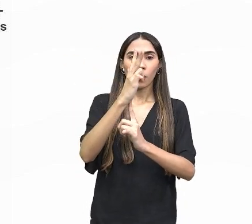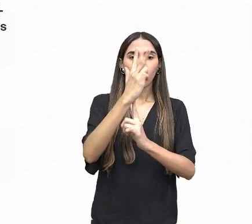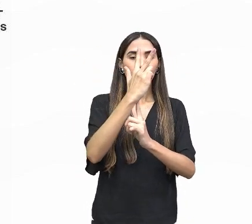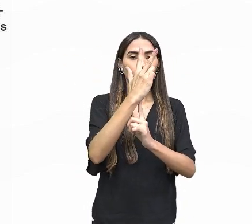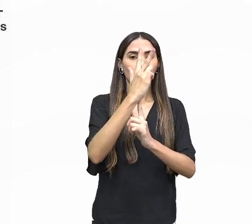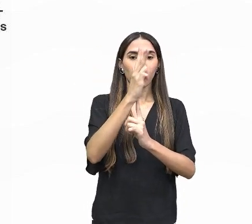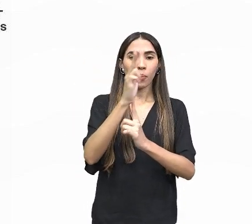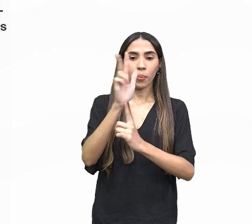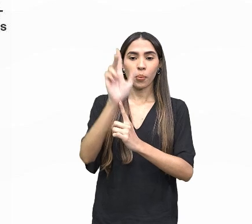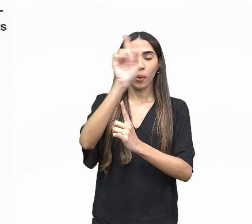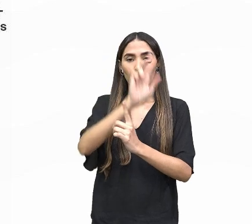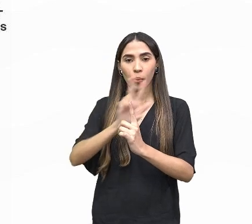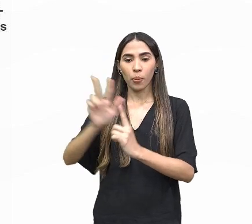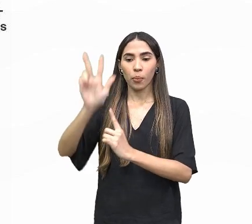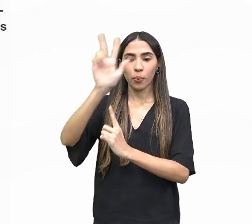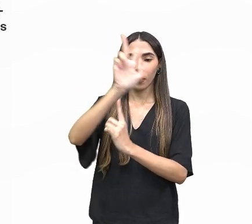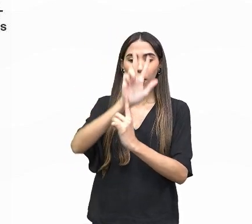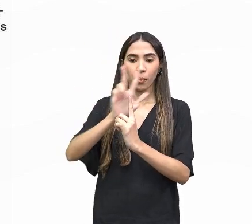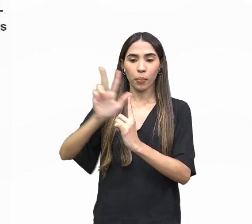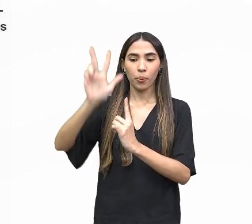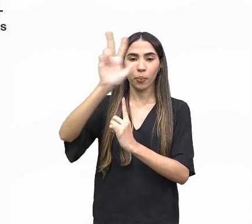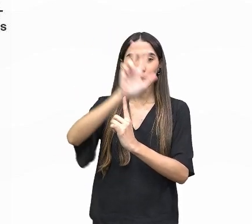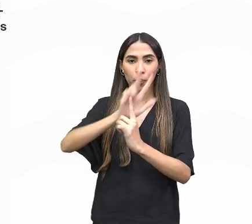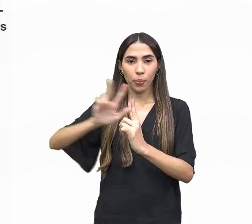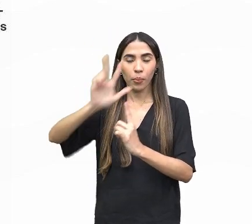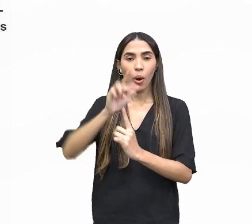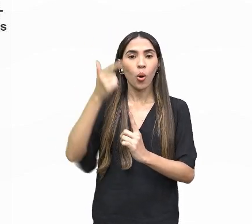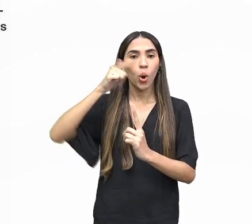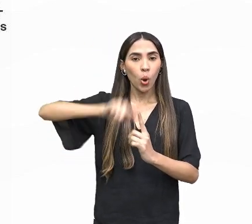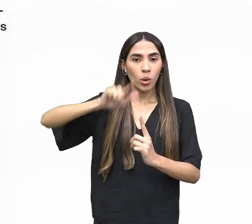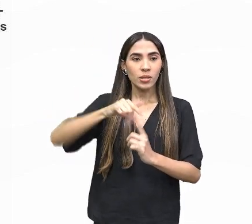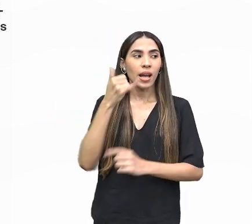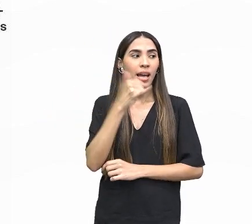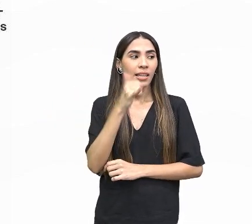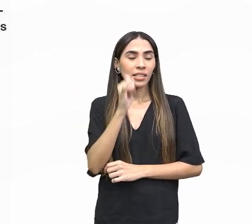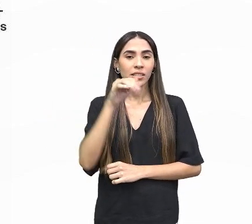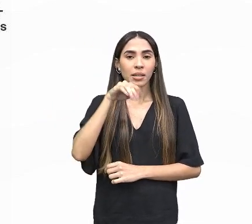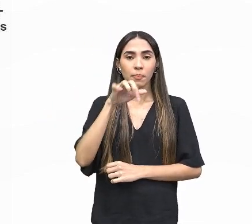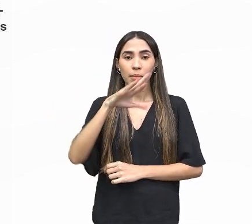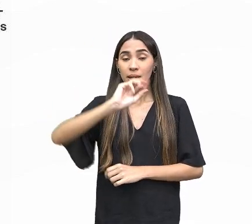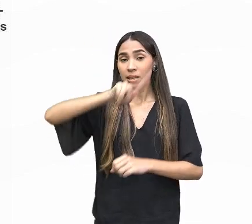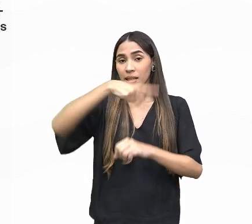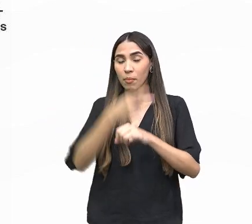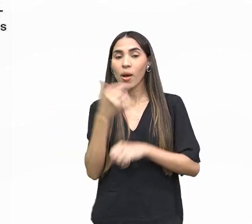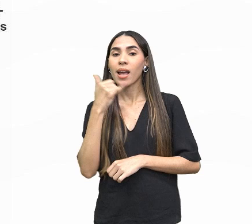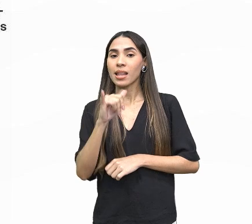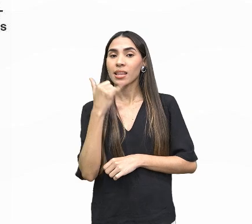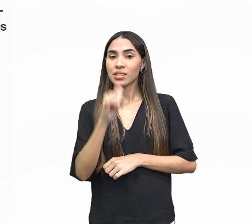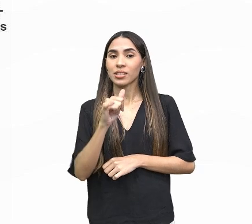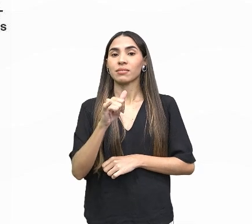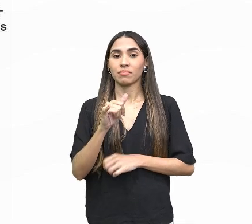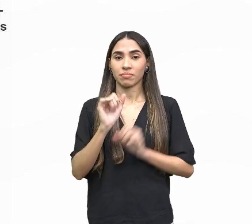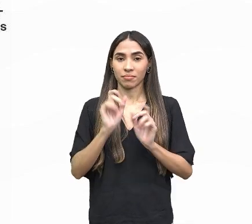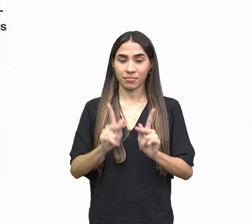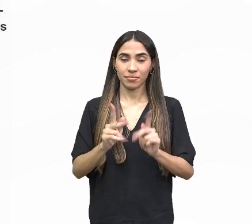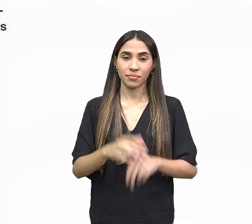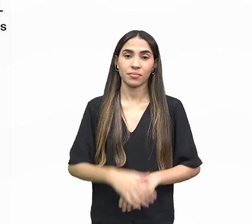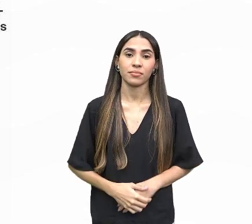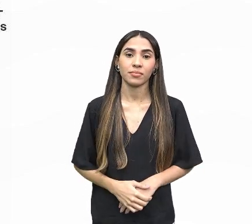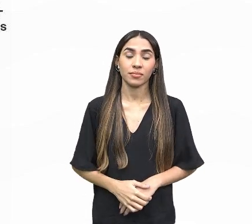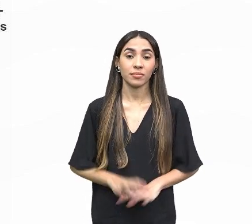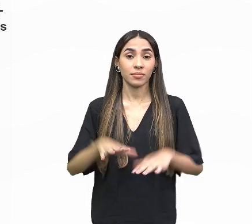aerogeradores girem e produzam energia mecânica para posteriormente ser convertida em energia elétrica, tá